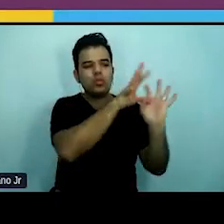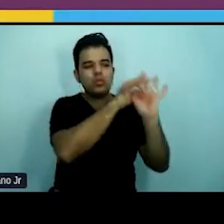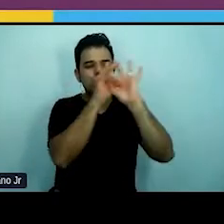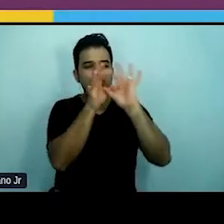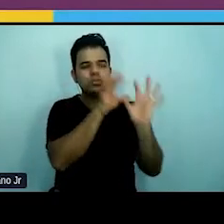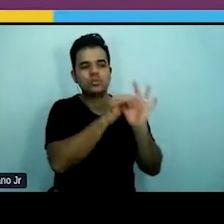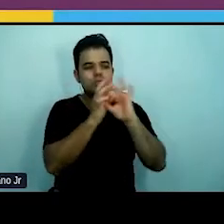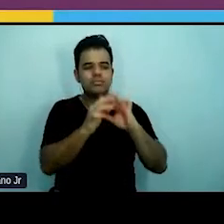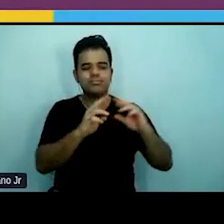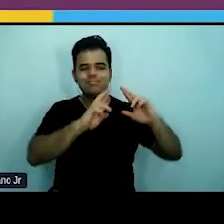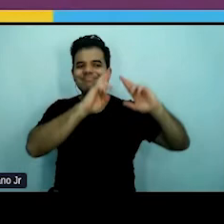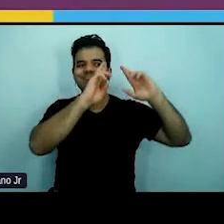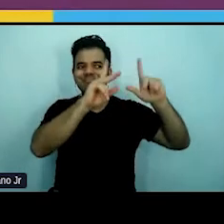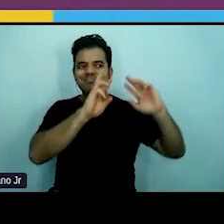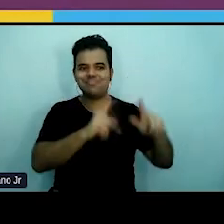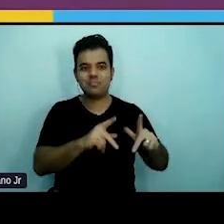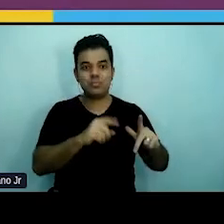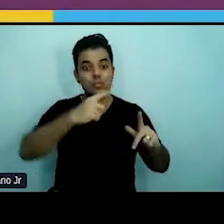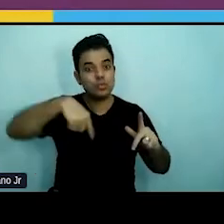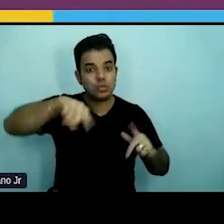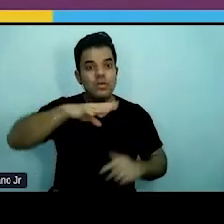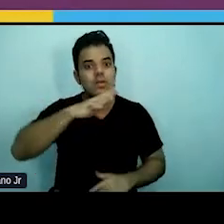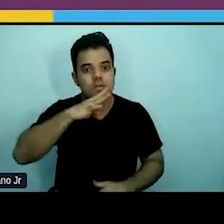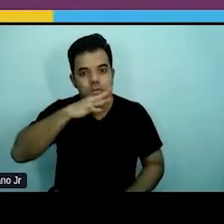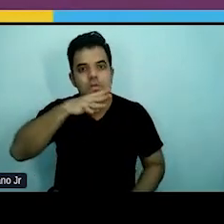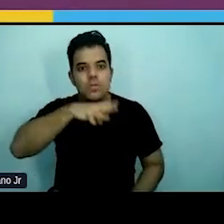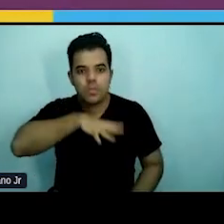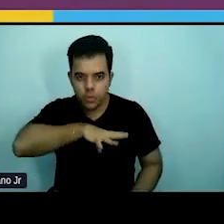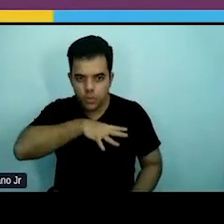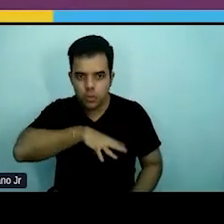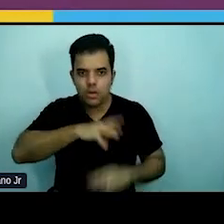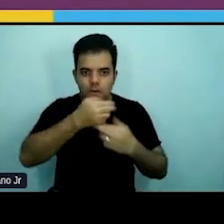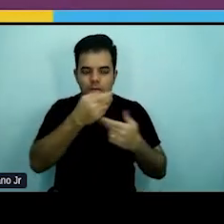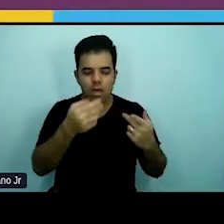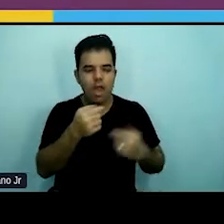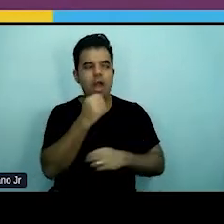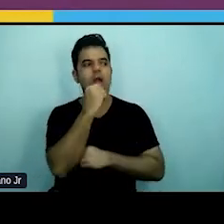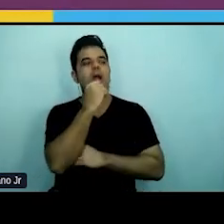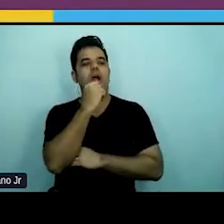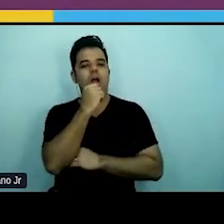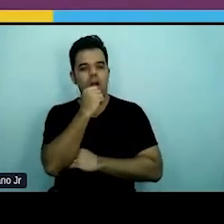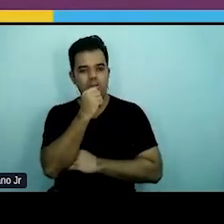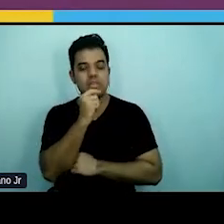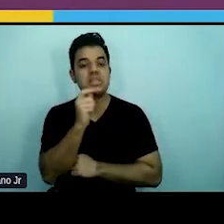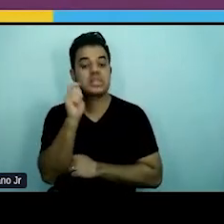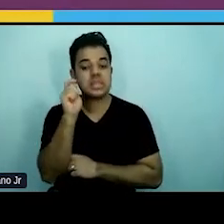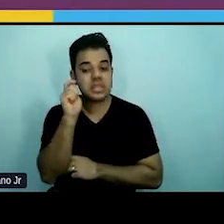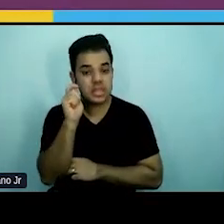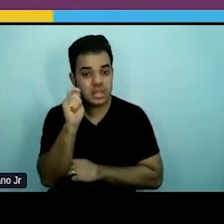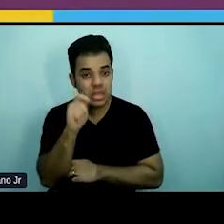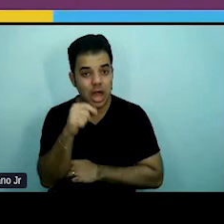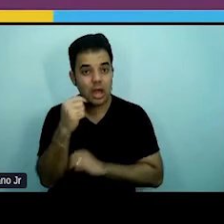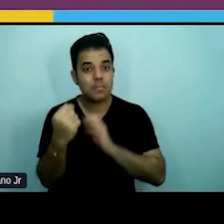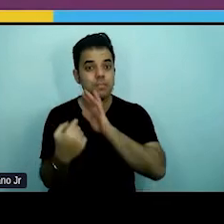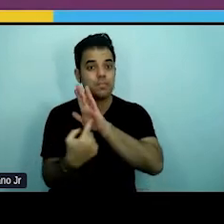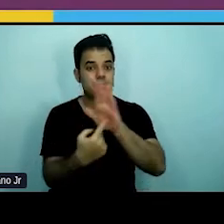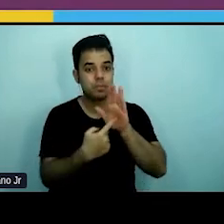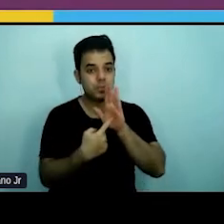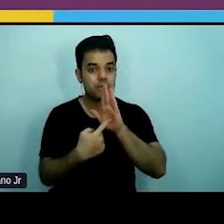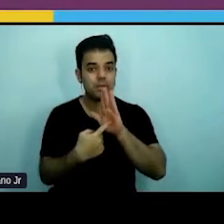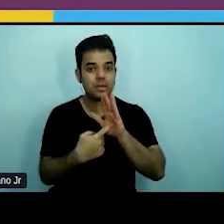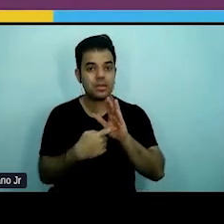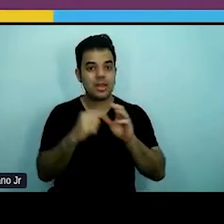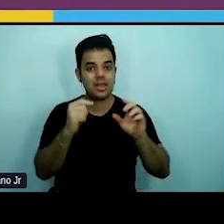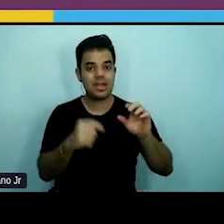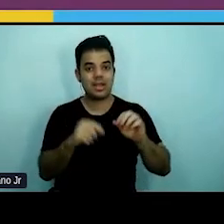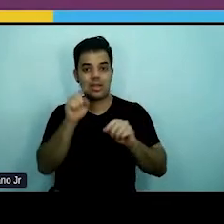devido ao conhecimento que nós temos da língua, né, dentre outros fatores, vale destacar, né, que ao lado da palavra